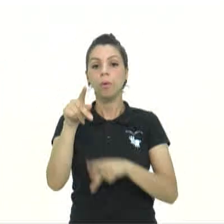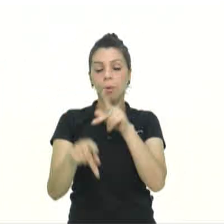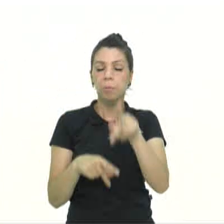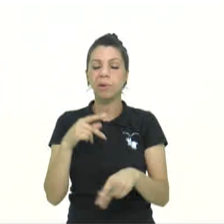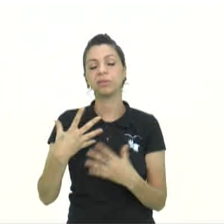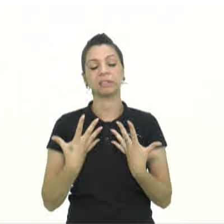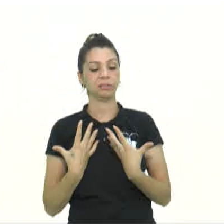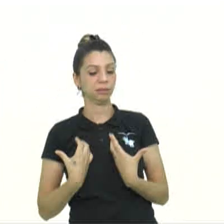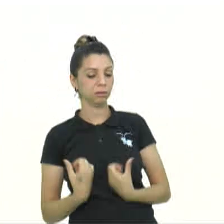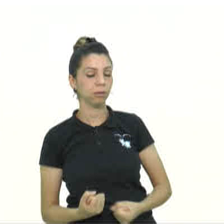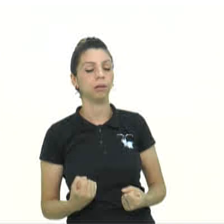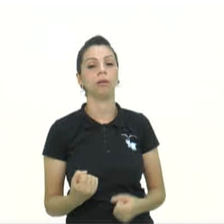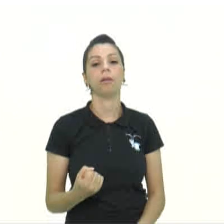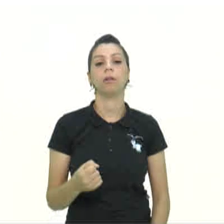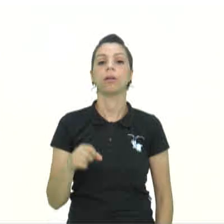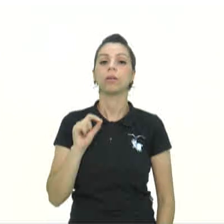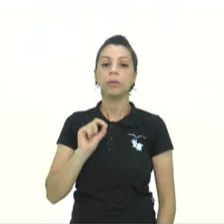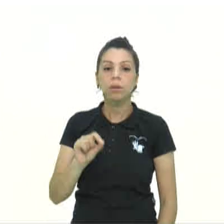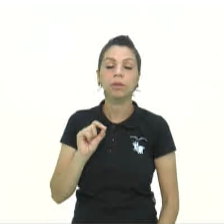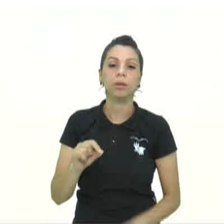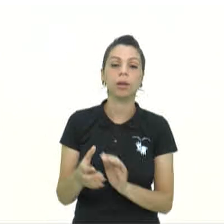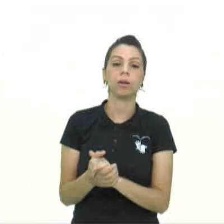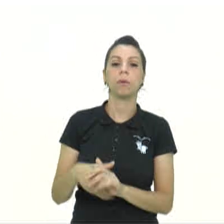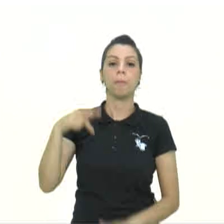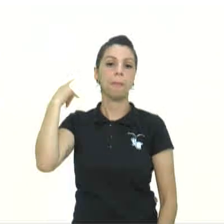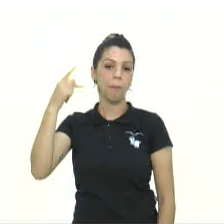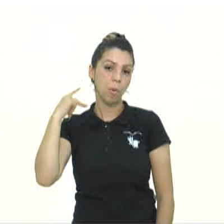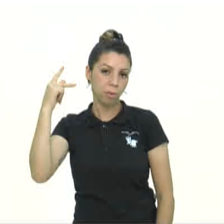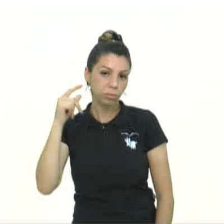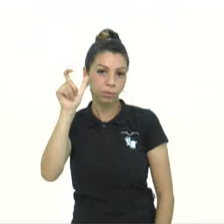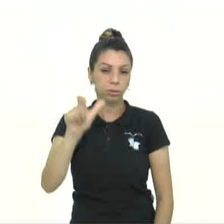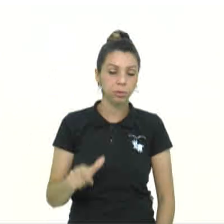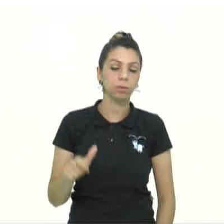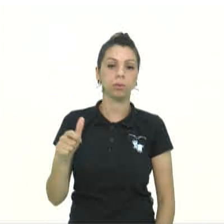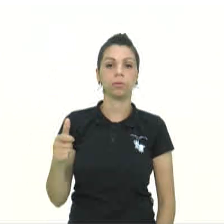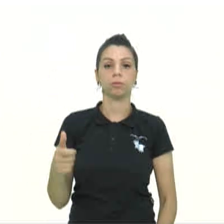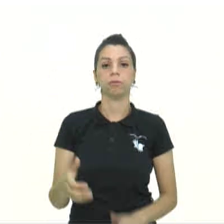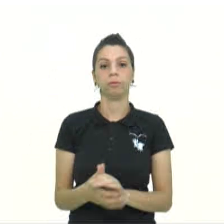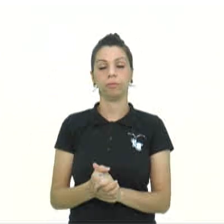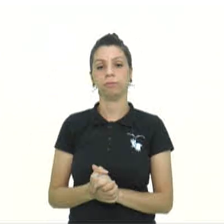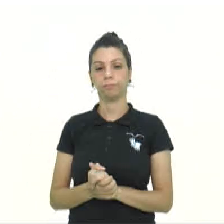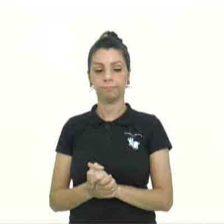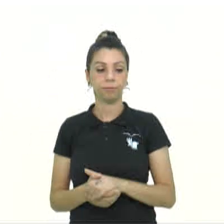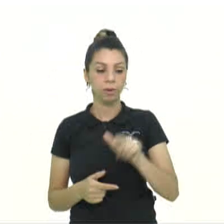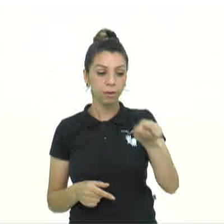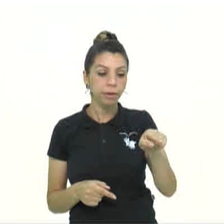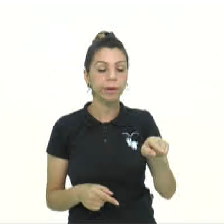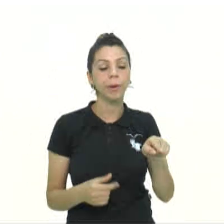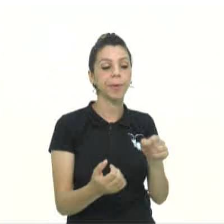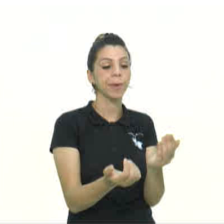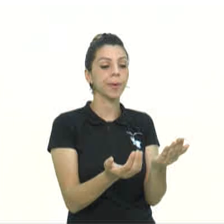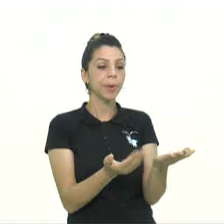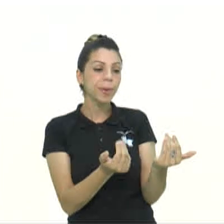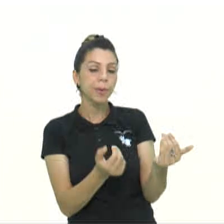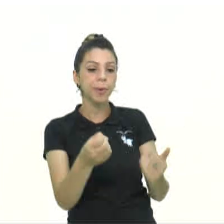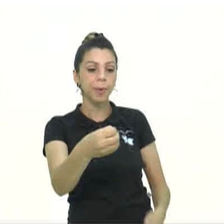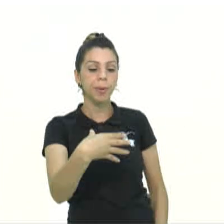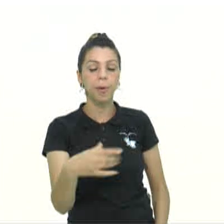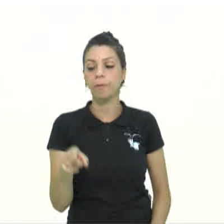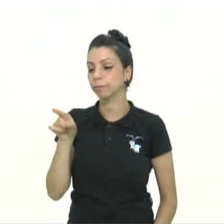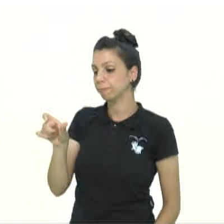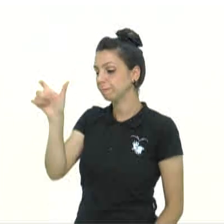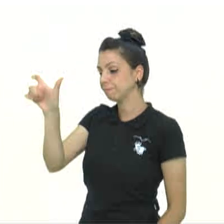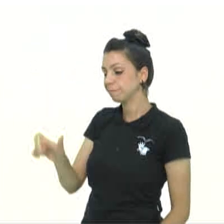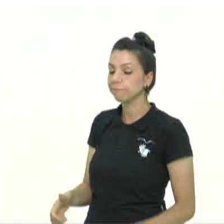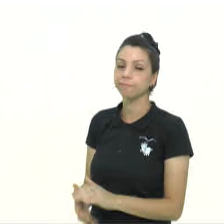políticos. Se Lula parecia novo em função das propostas radicais do PT, Fernando Collor parecia ousado